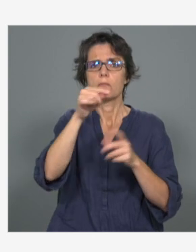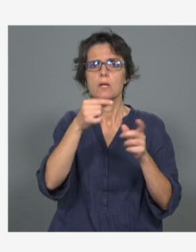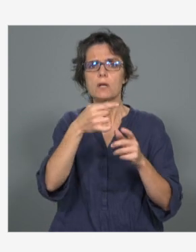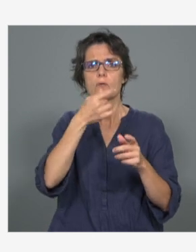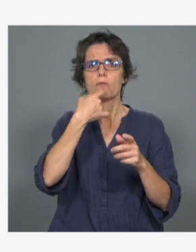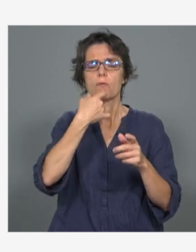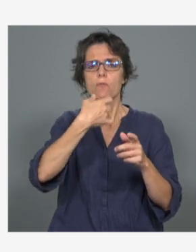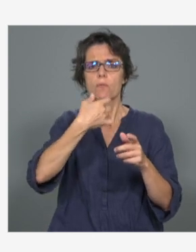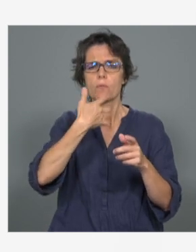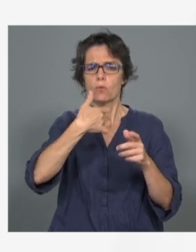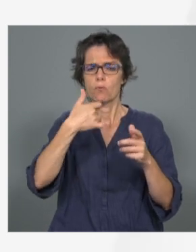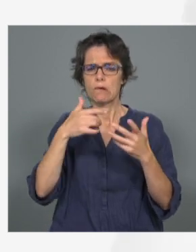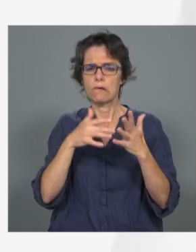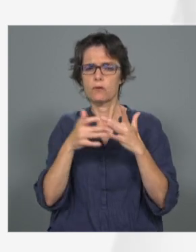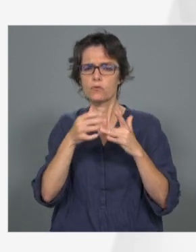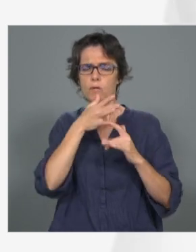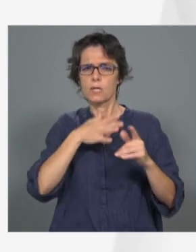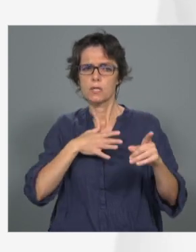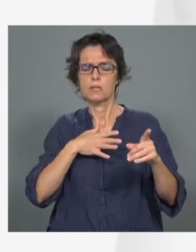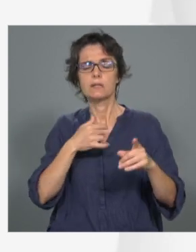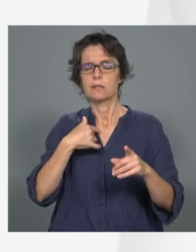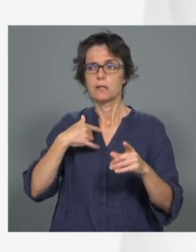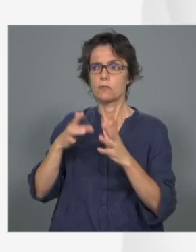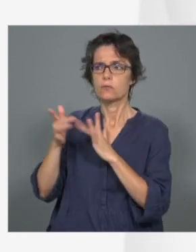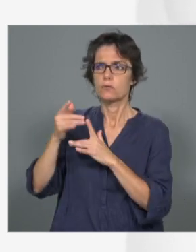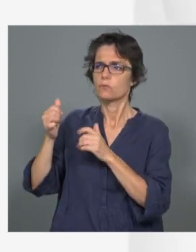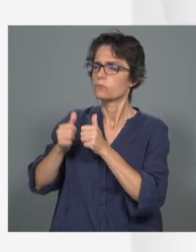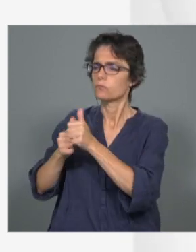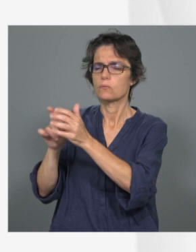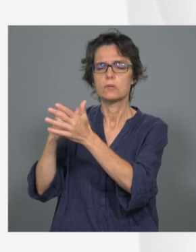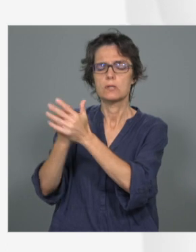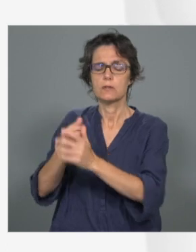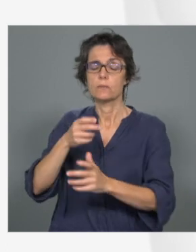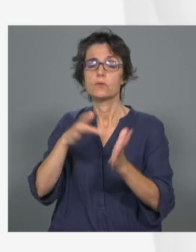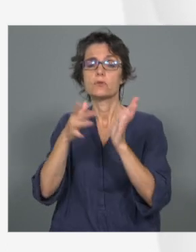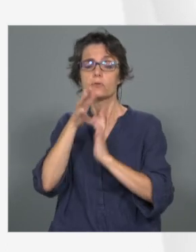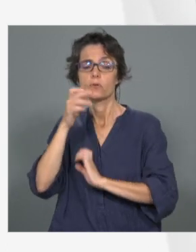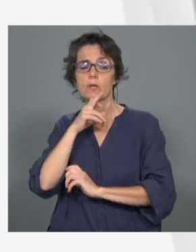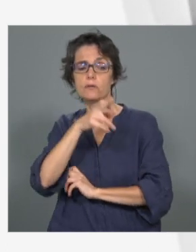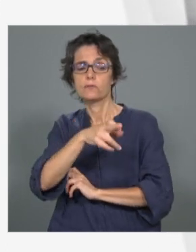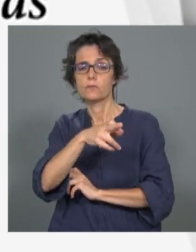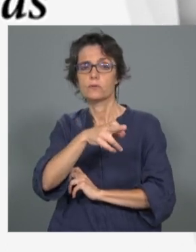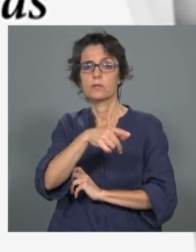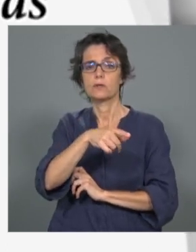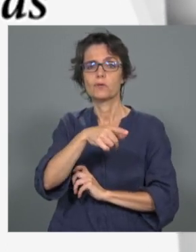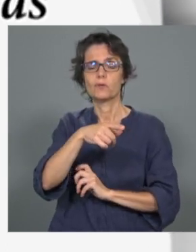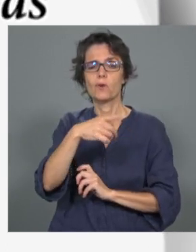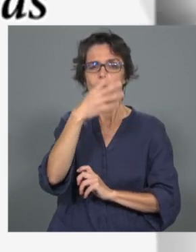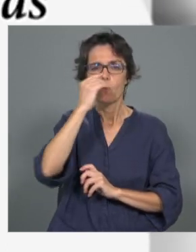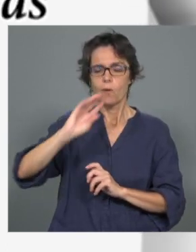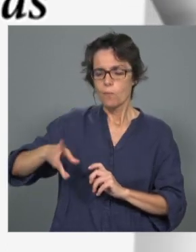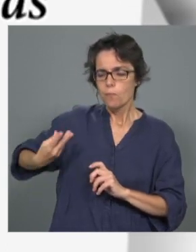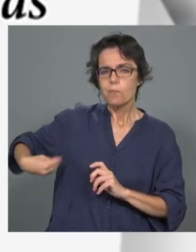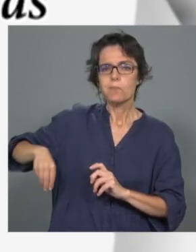Jesus: Seguir-te-ei para onde quer que fores. Jesus respondeu-lhe: As raposas têm as